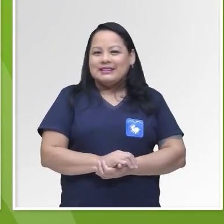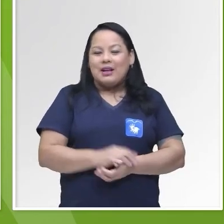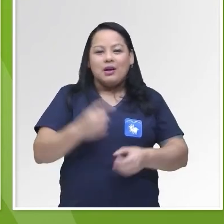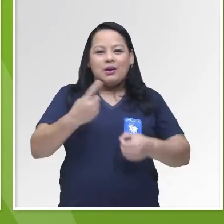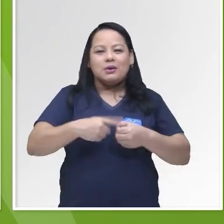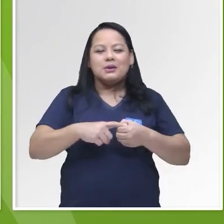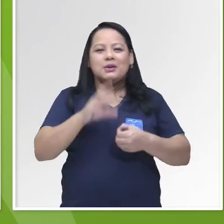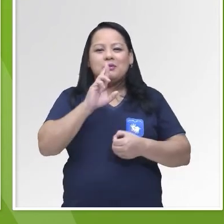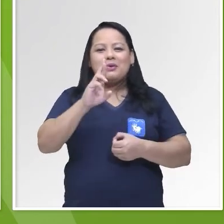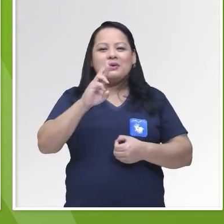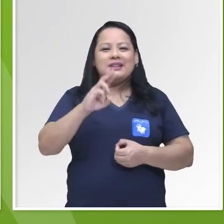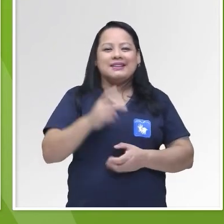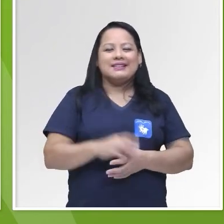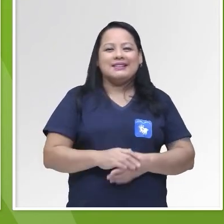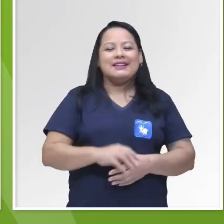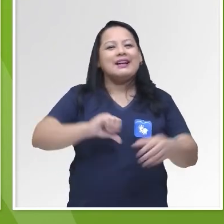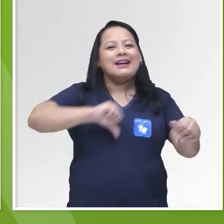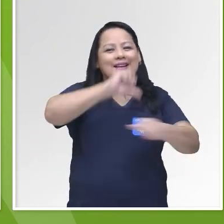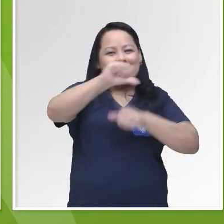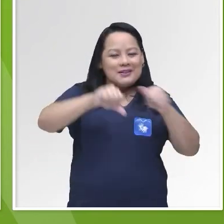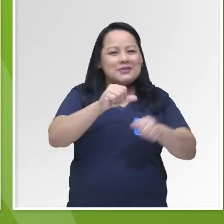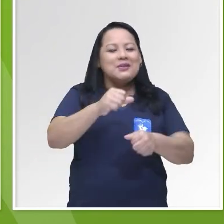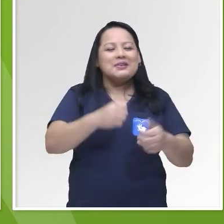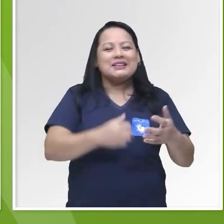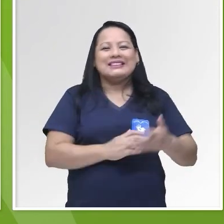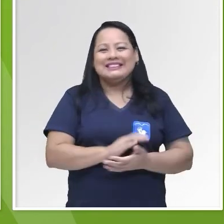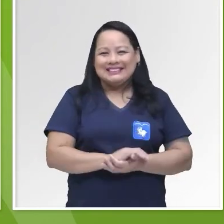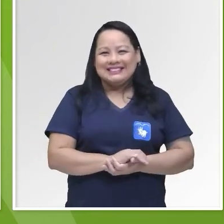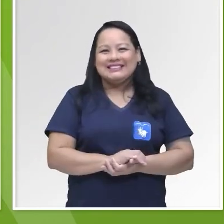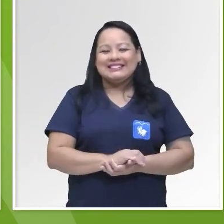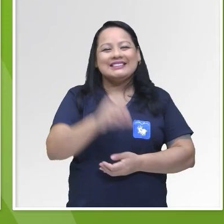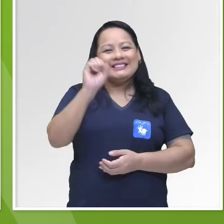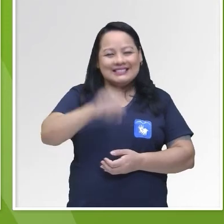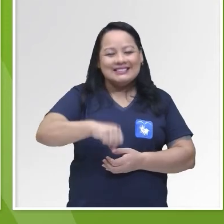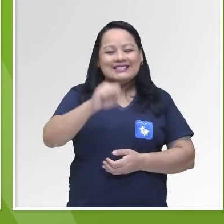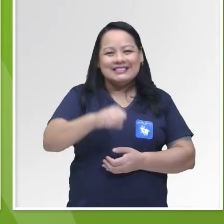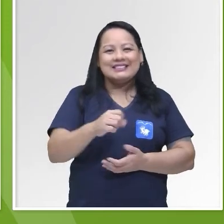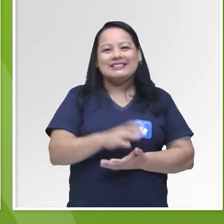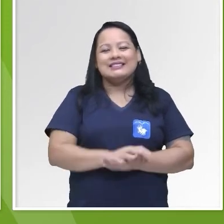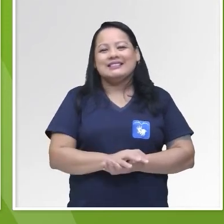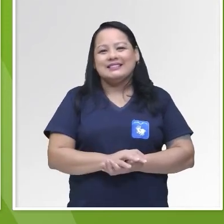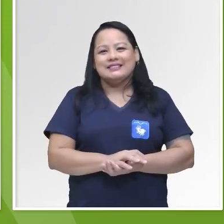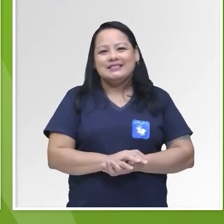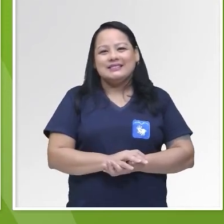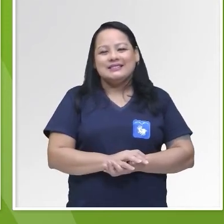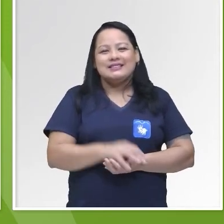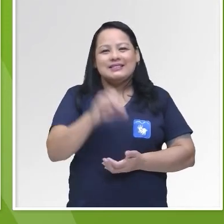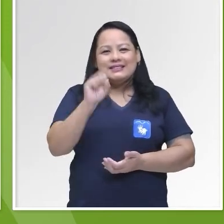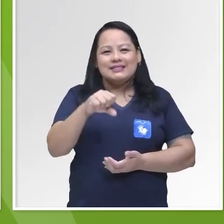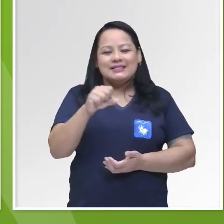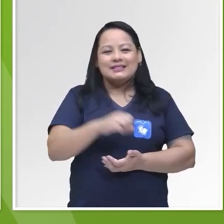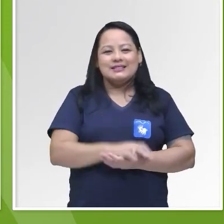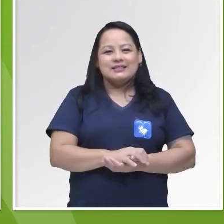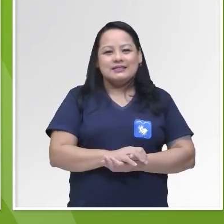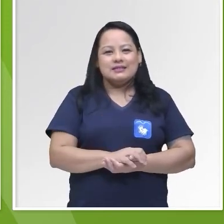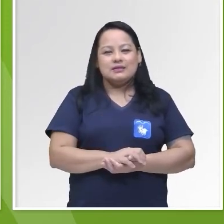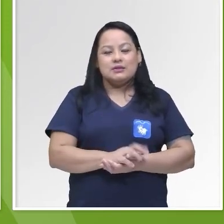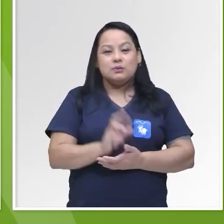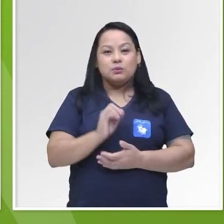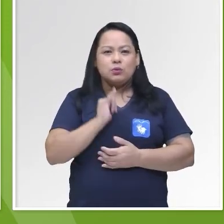diz, professora, troca de pares. Gente, é isso que eu queria, troca de pares. Quando eu falo